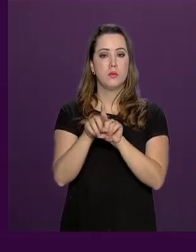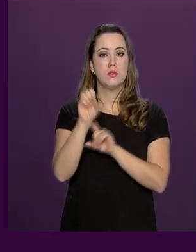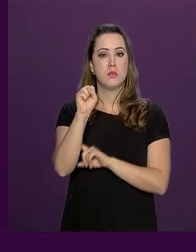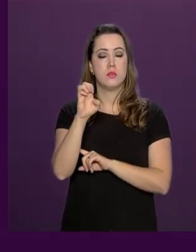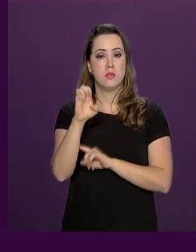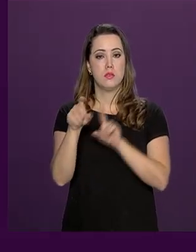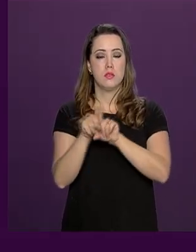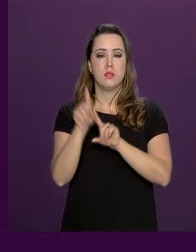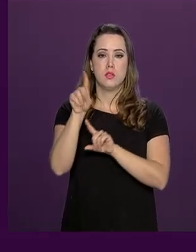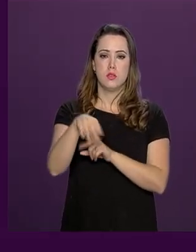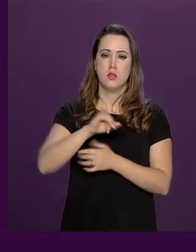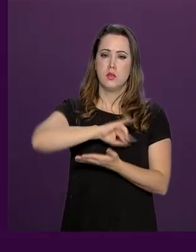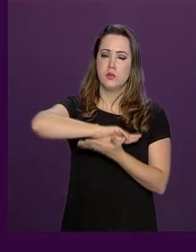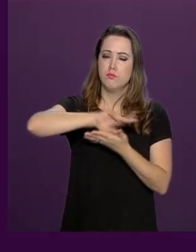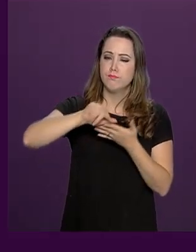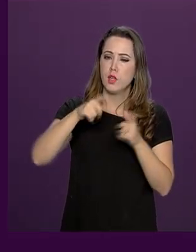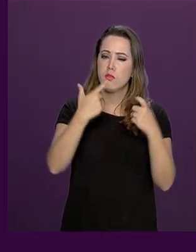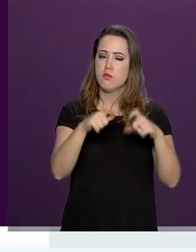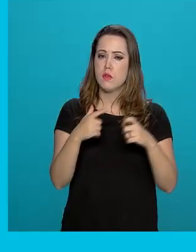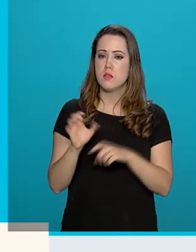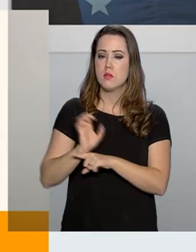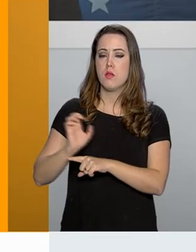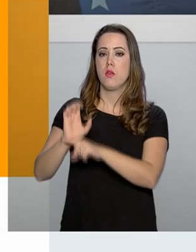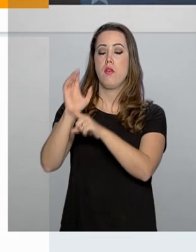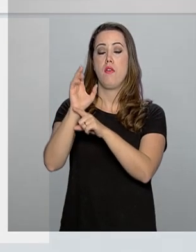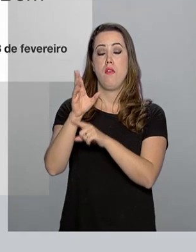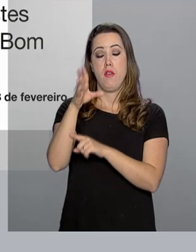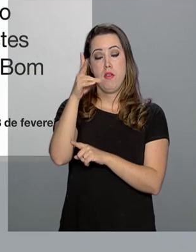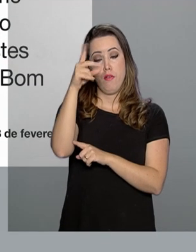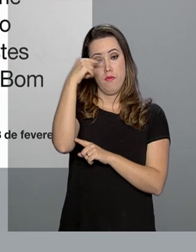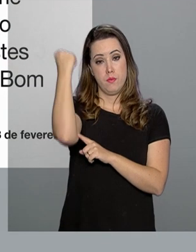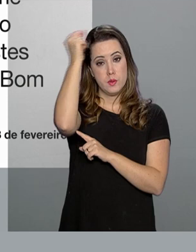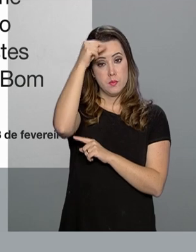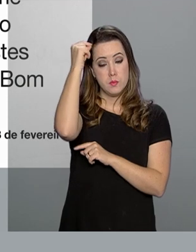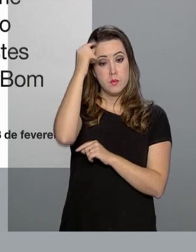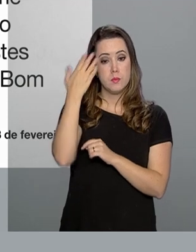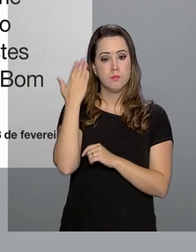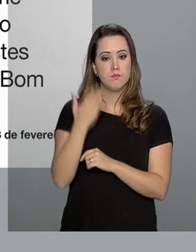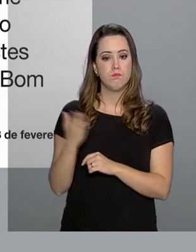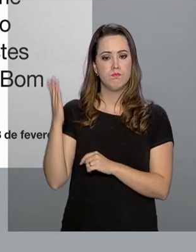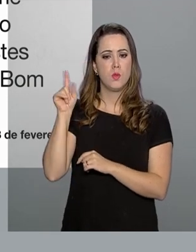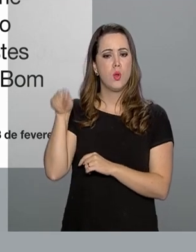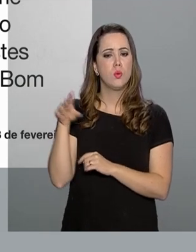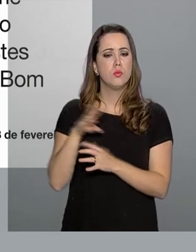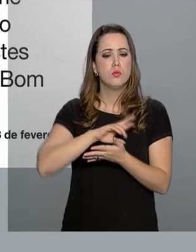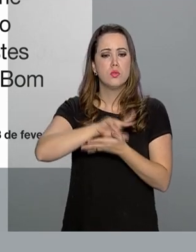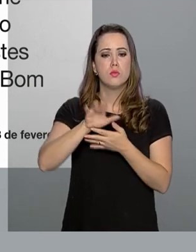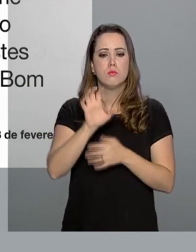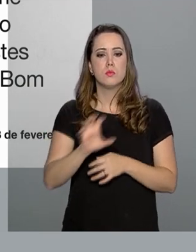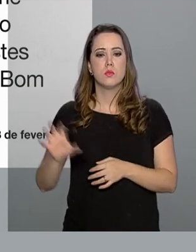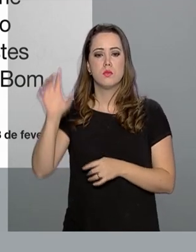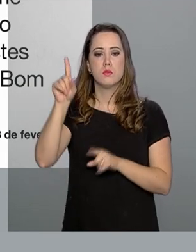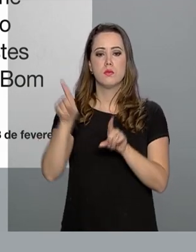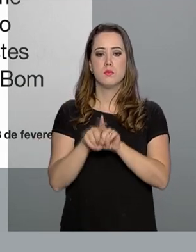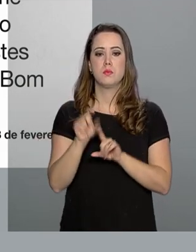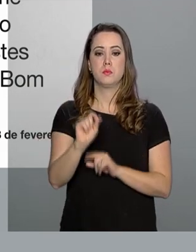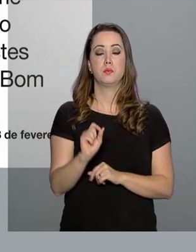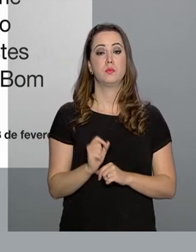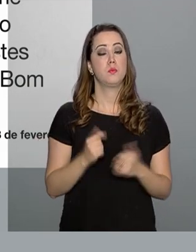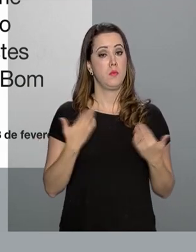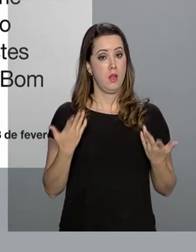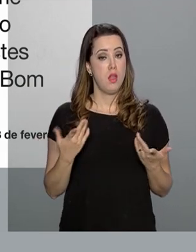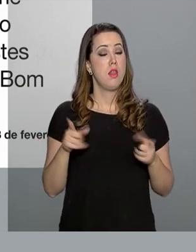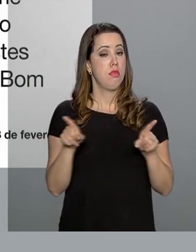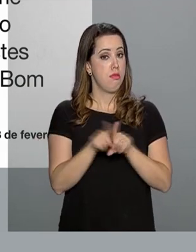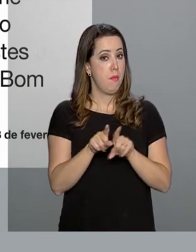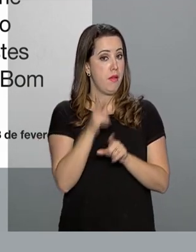Pessoa Campina Grande Vitória Macaé Cuiabá Sinop Rondonópolis e Alta Floresta